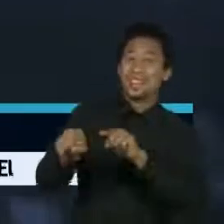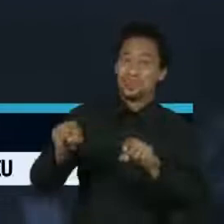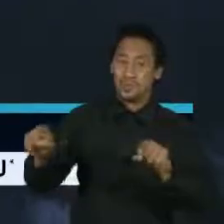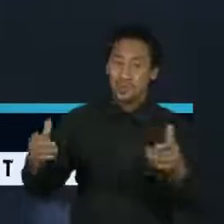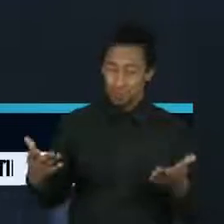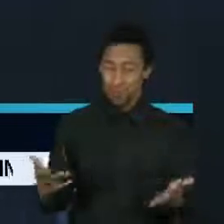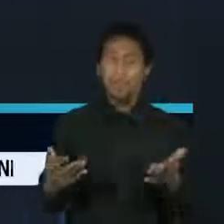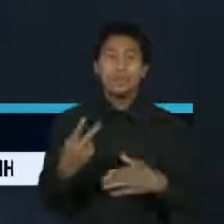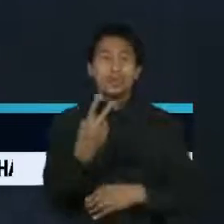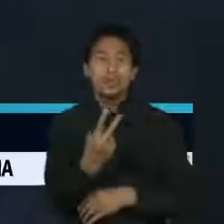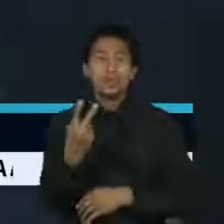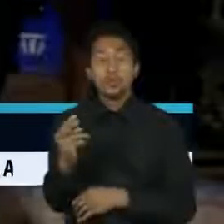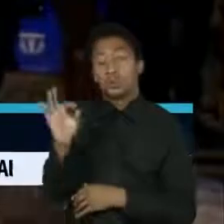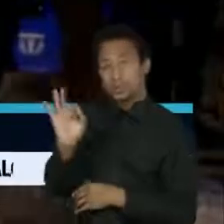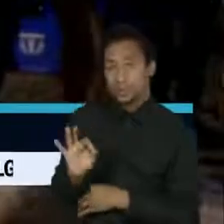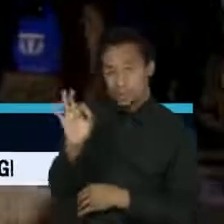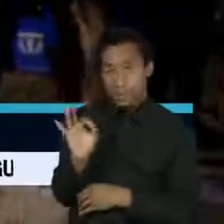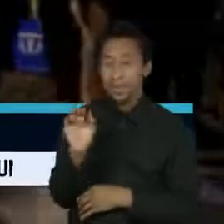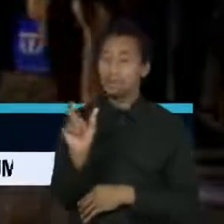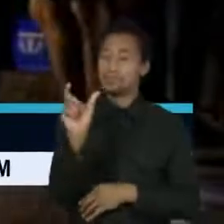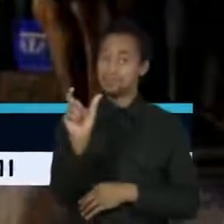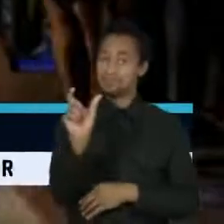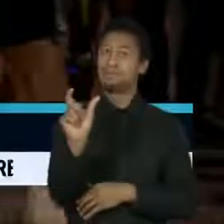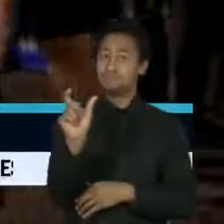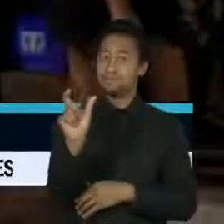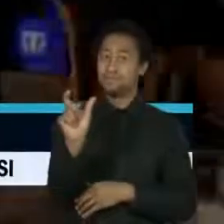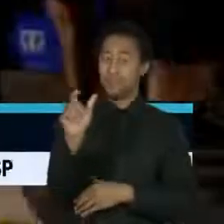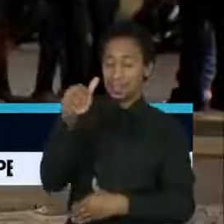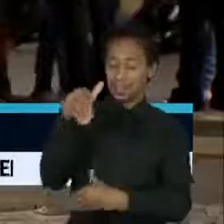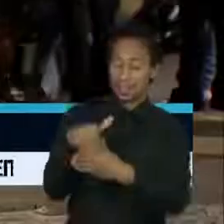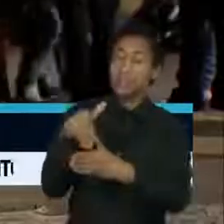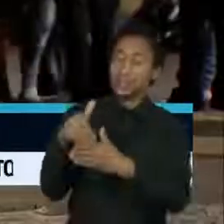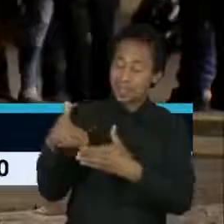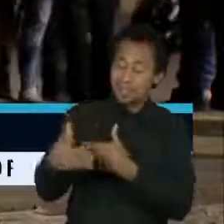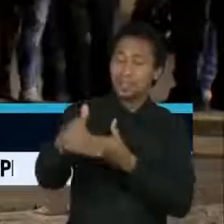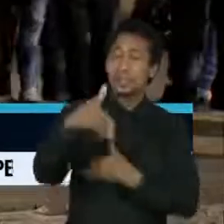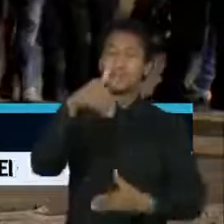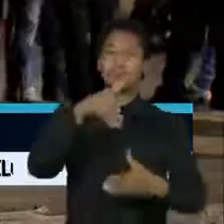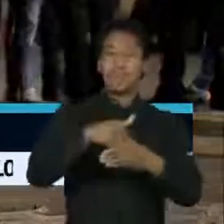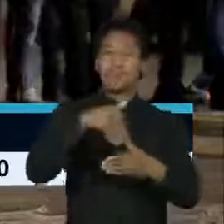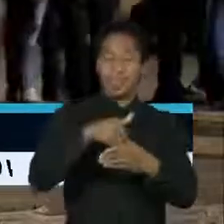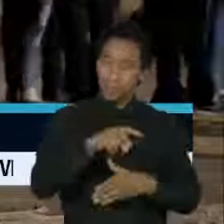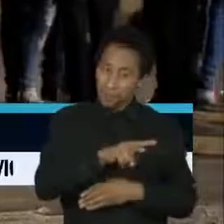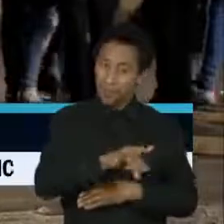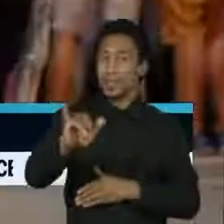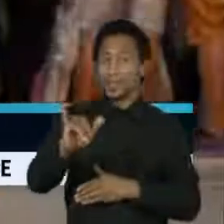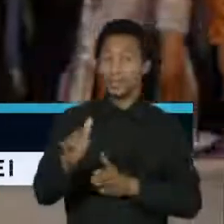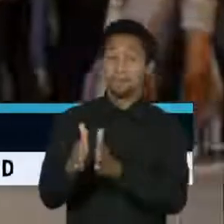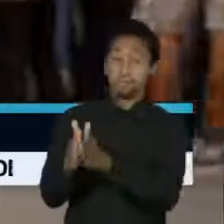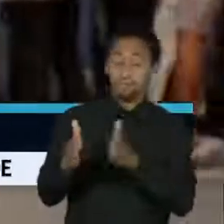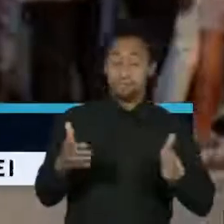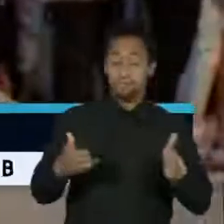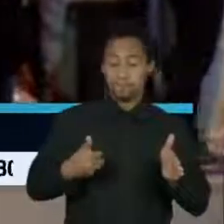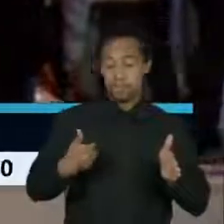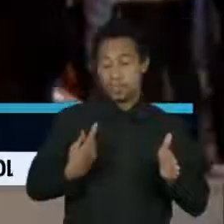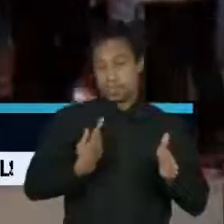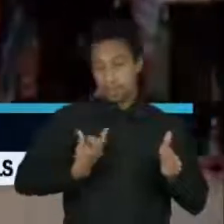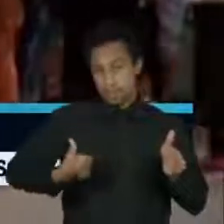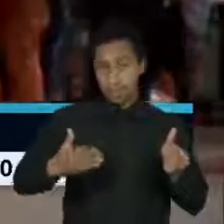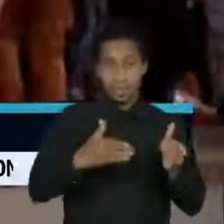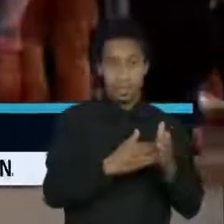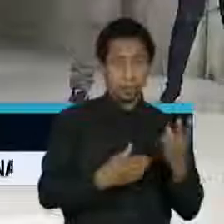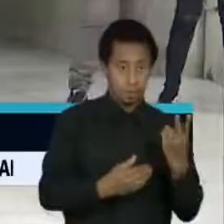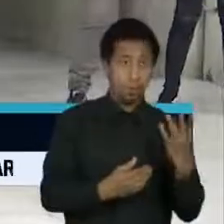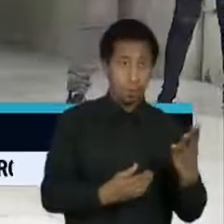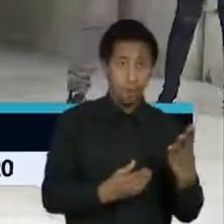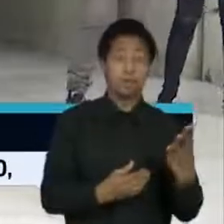e votar pela primeira vez Vamos traje de homens e mulheres entre os 16 e os 24 anos representa o universo